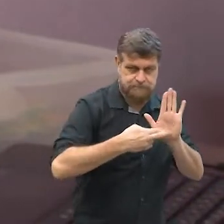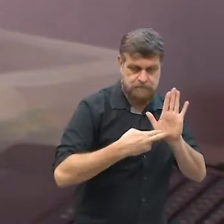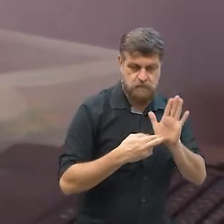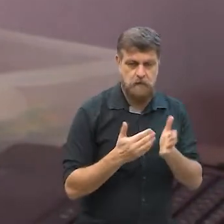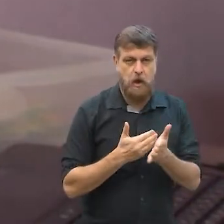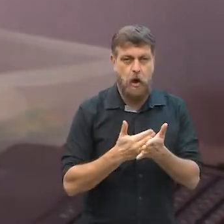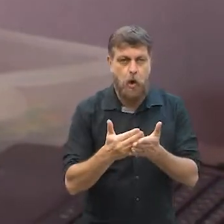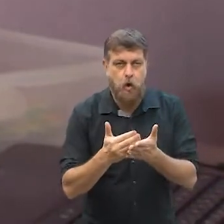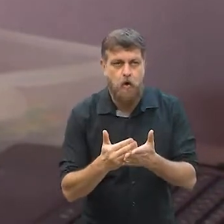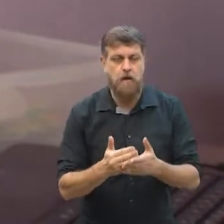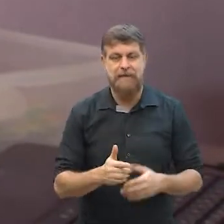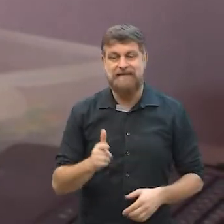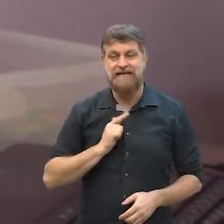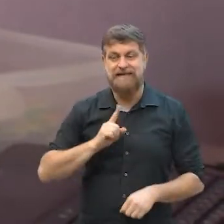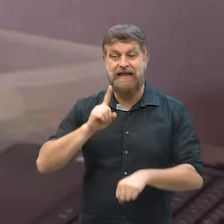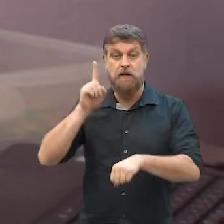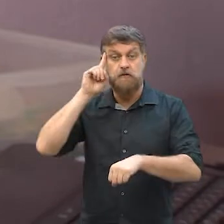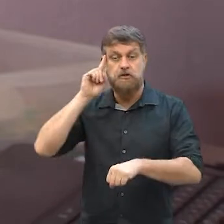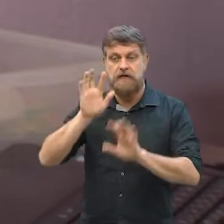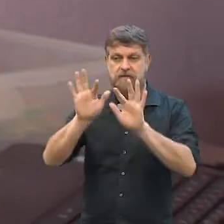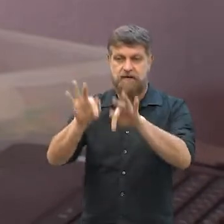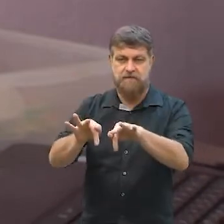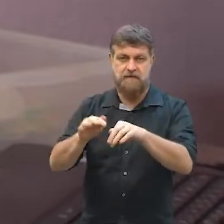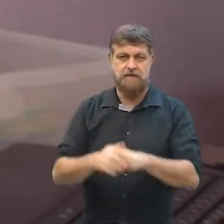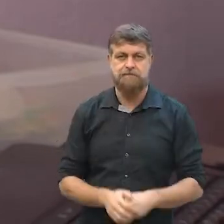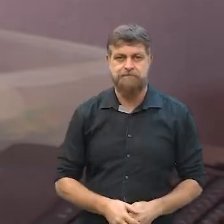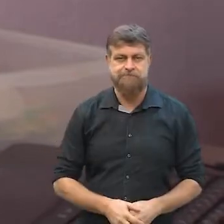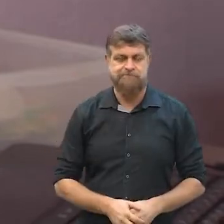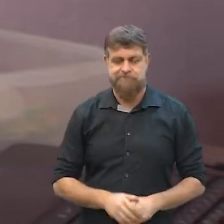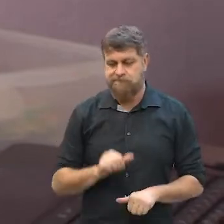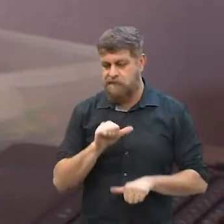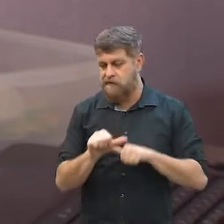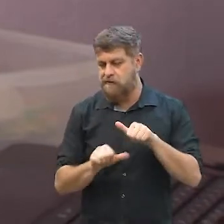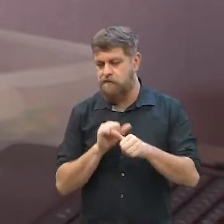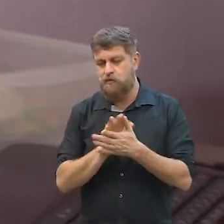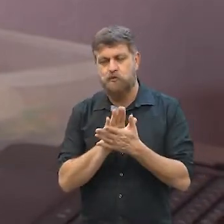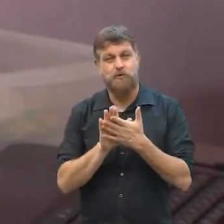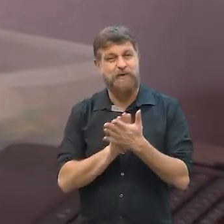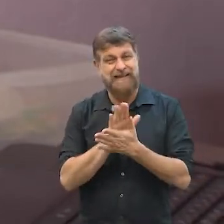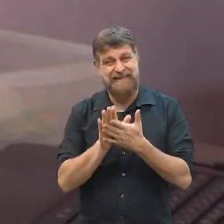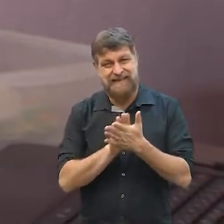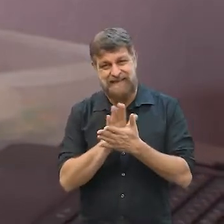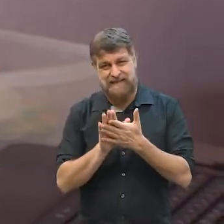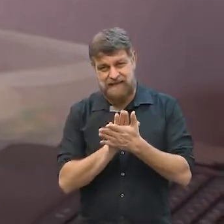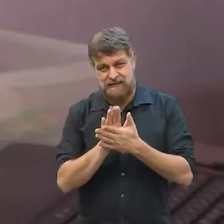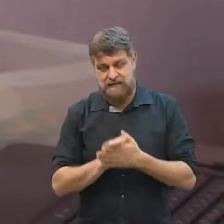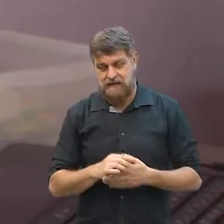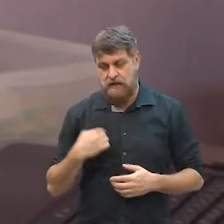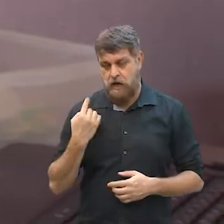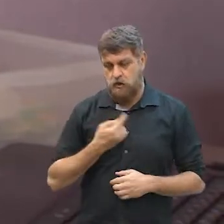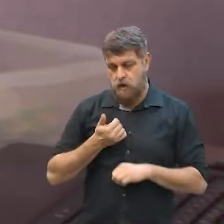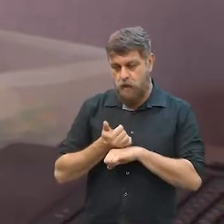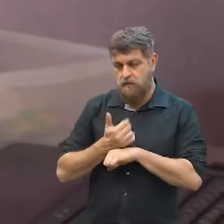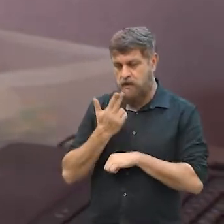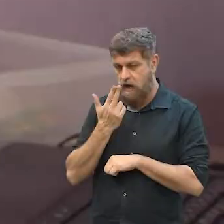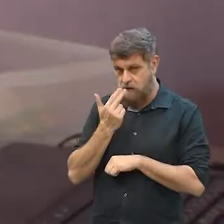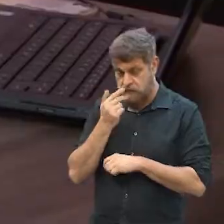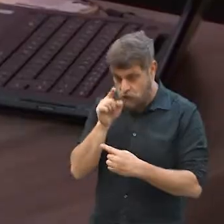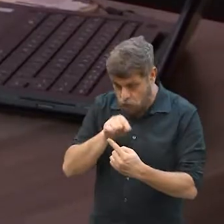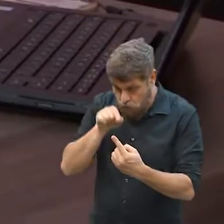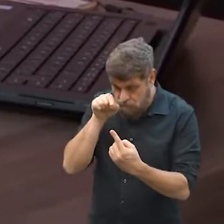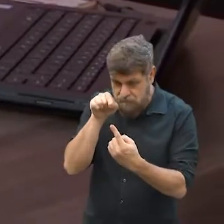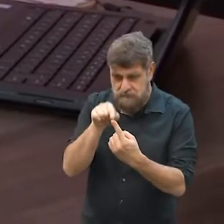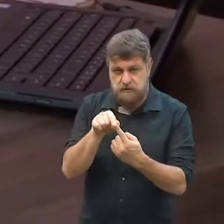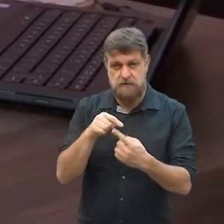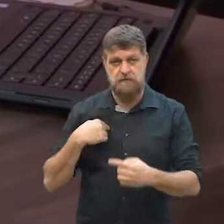num dia, tem dia para começar, dia para terminar. E não mudou absolutamente nada. o que o nutricionista quer, deseja, pelo